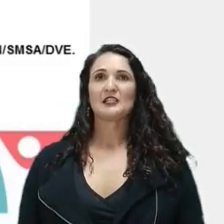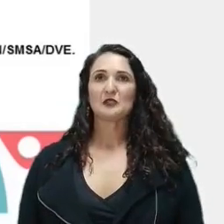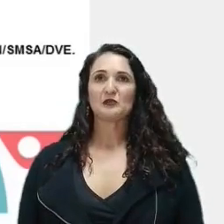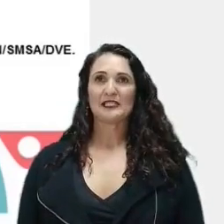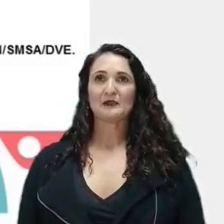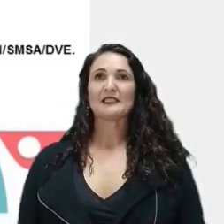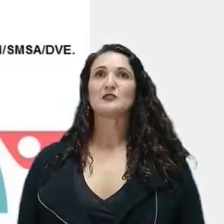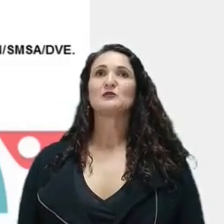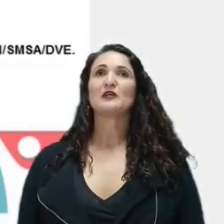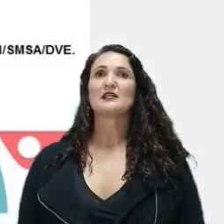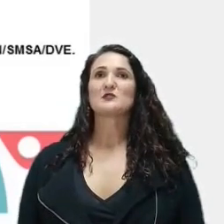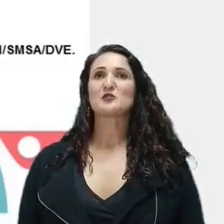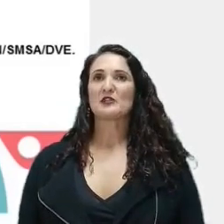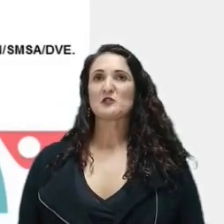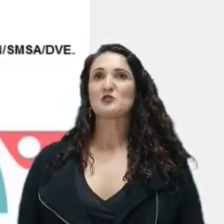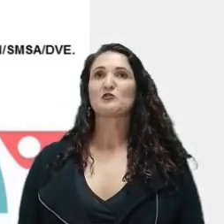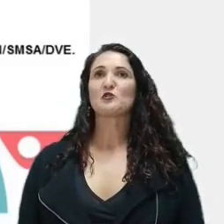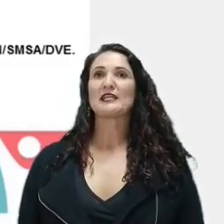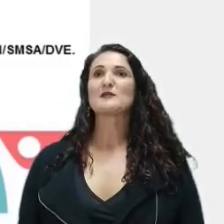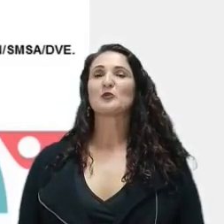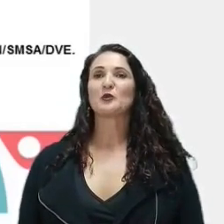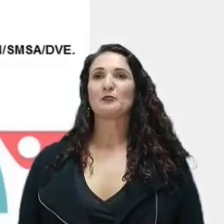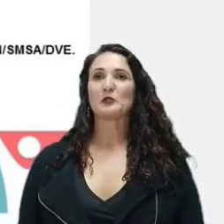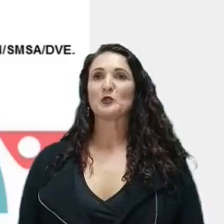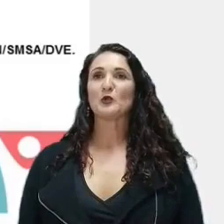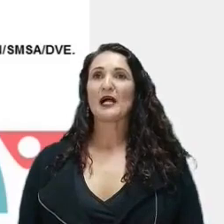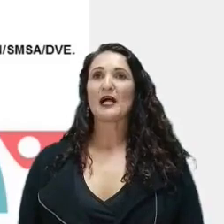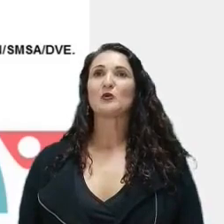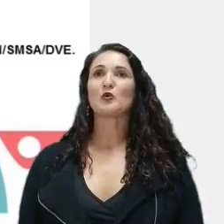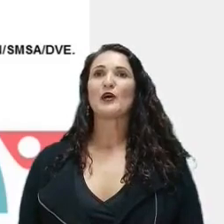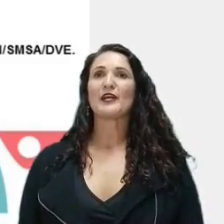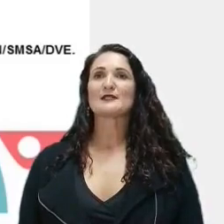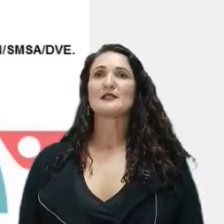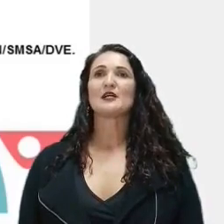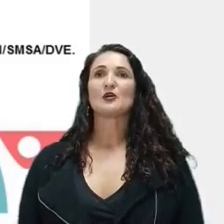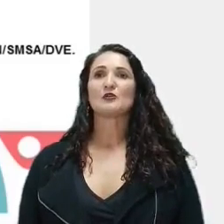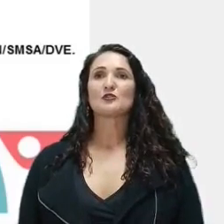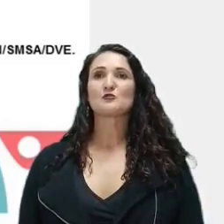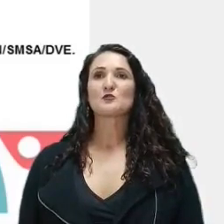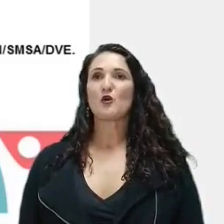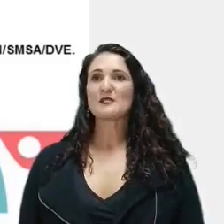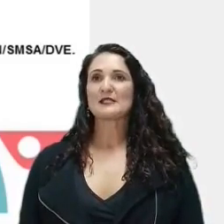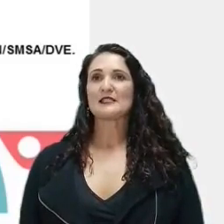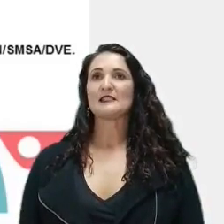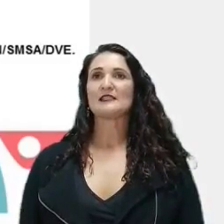Aqui eu trago então as notificações de violência pelo local da ocorrência, onde nos